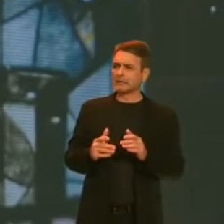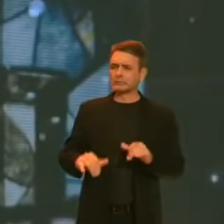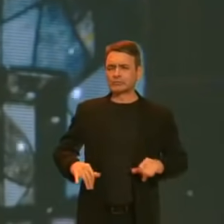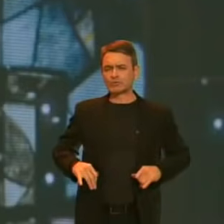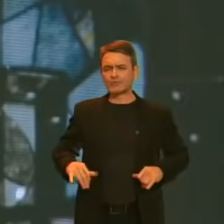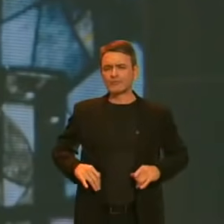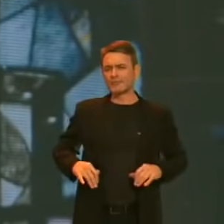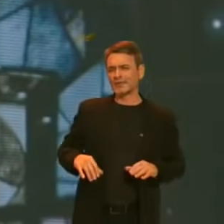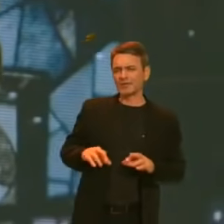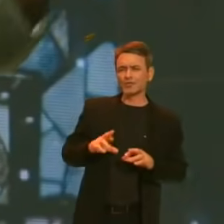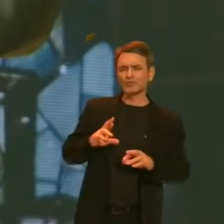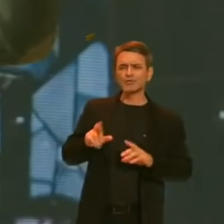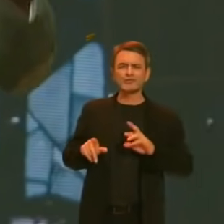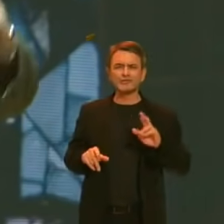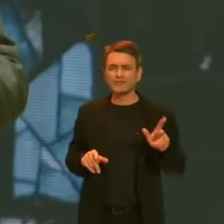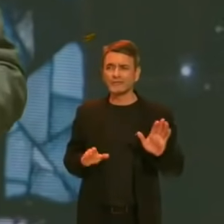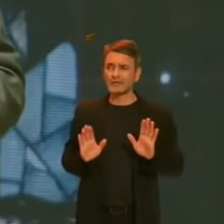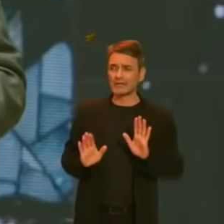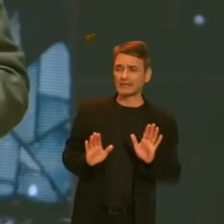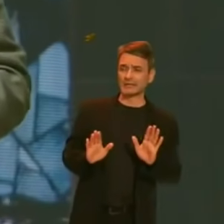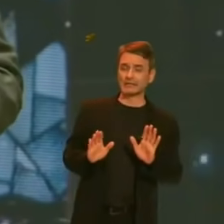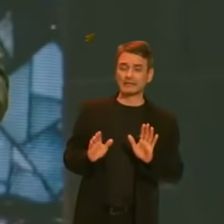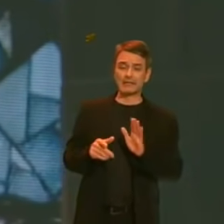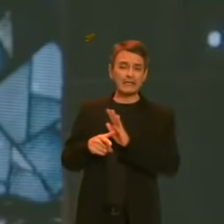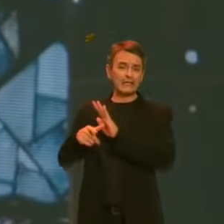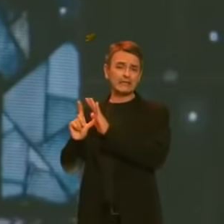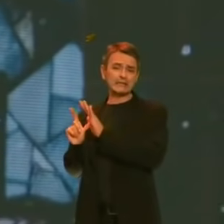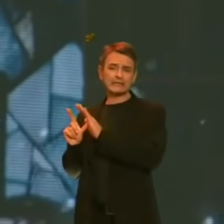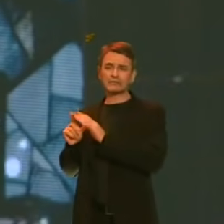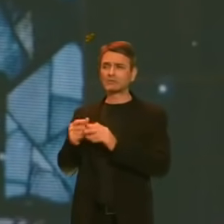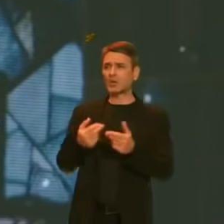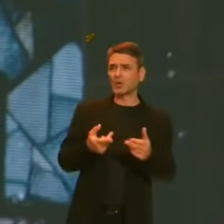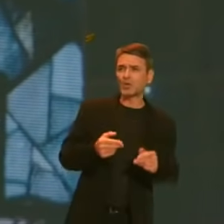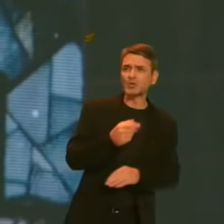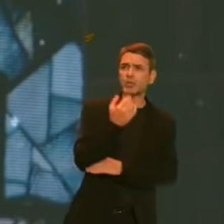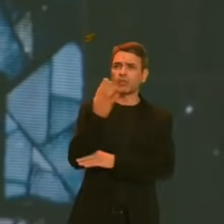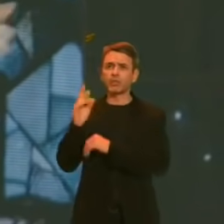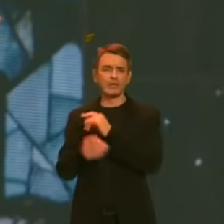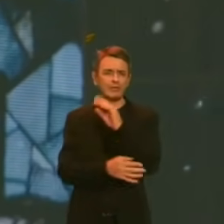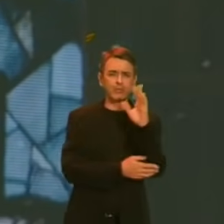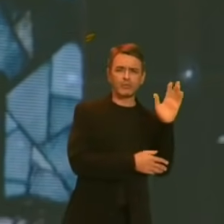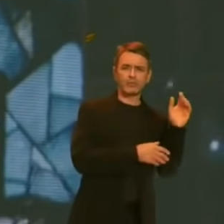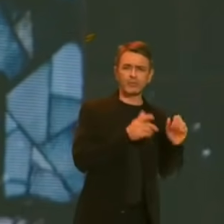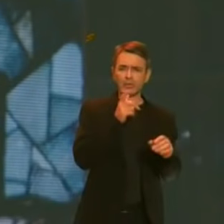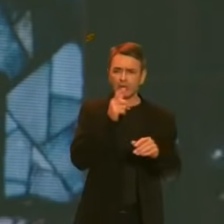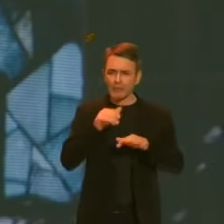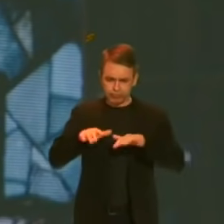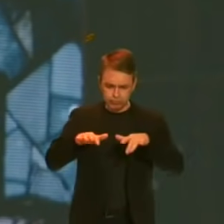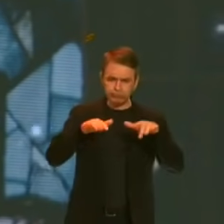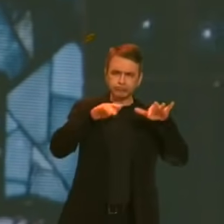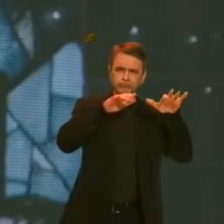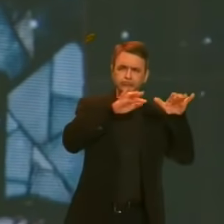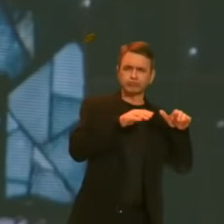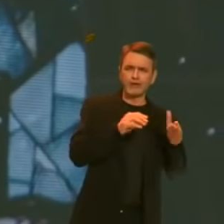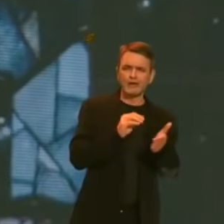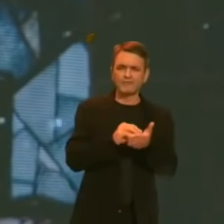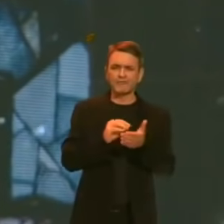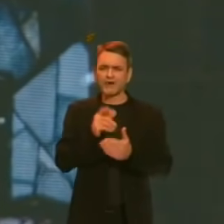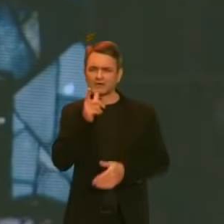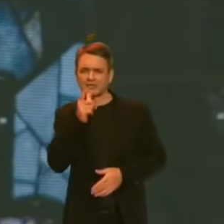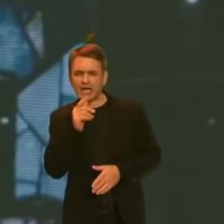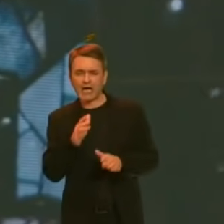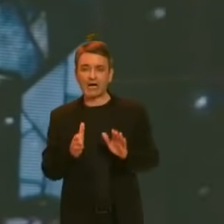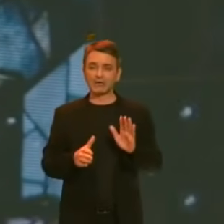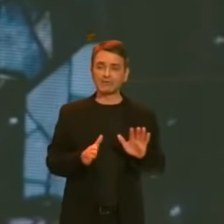eram situações da natureza, eram as enchentes ou a falta d'água, eram